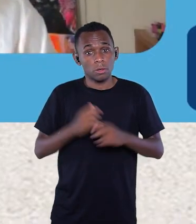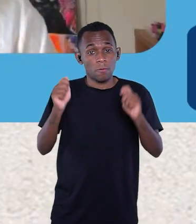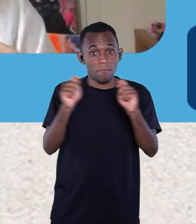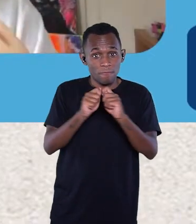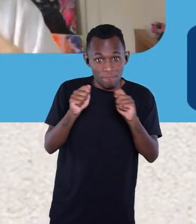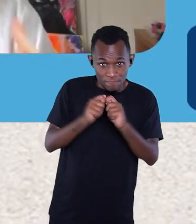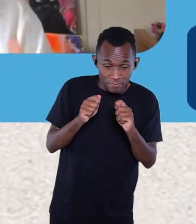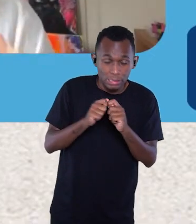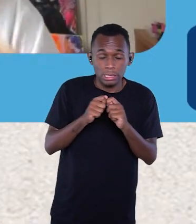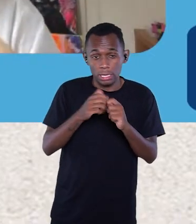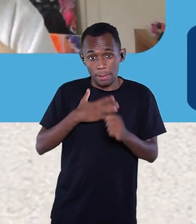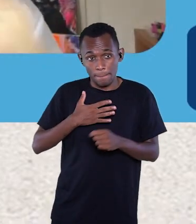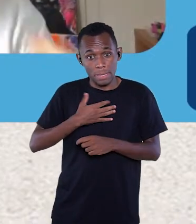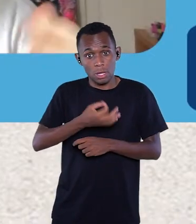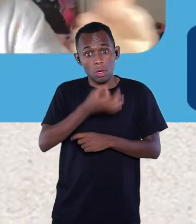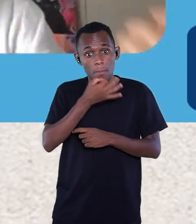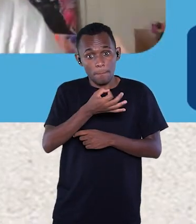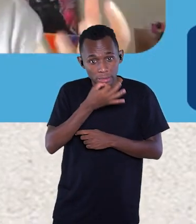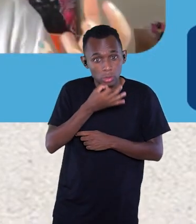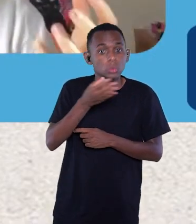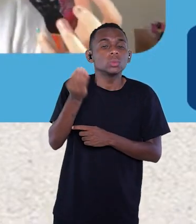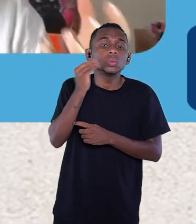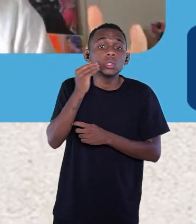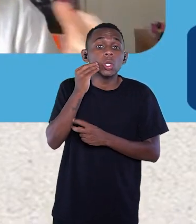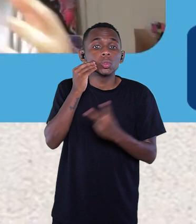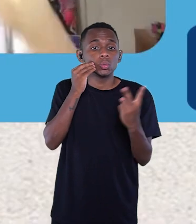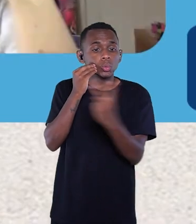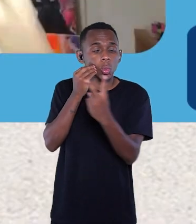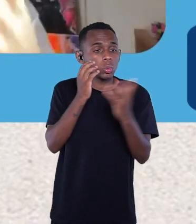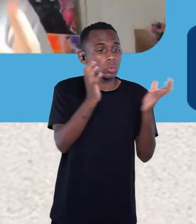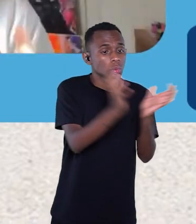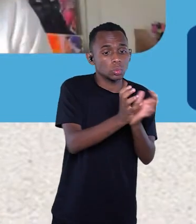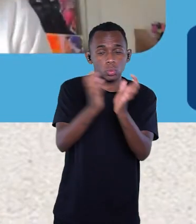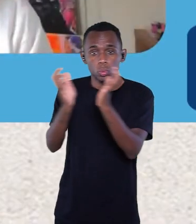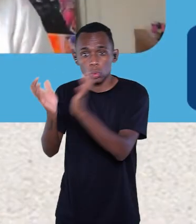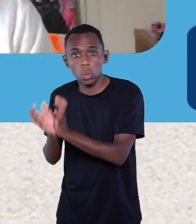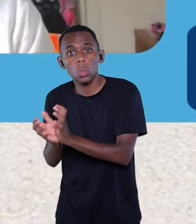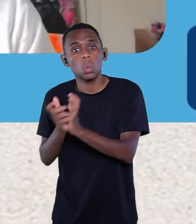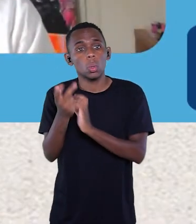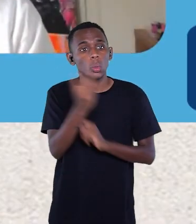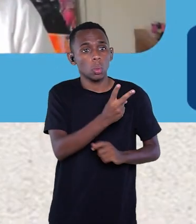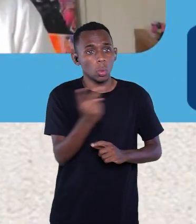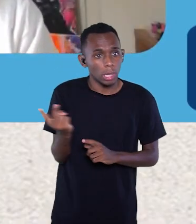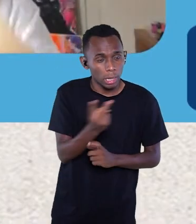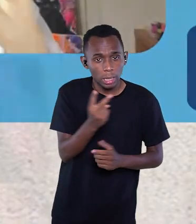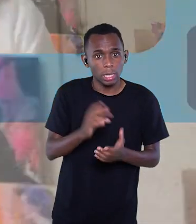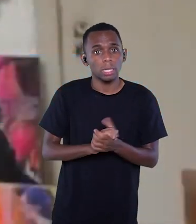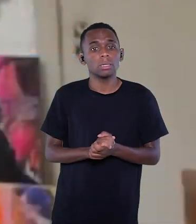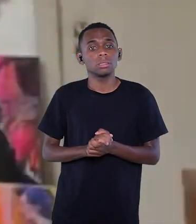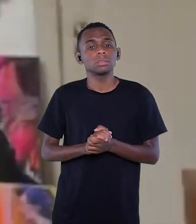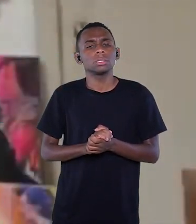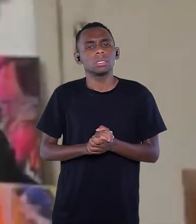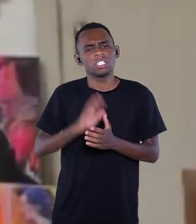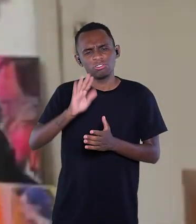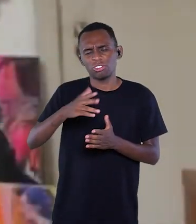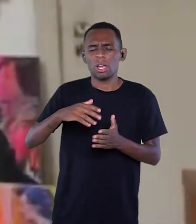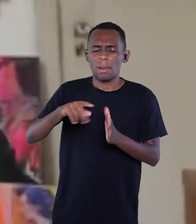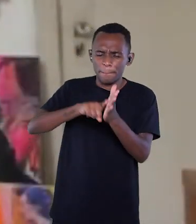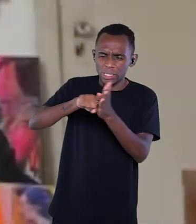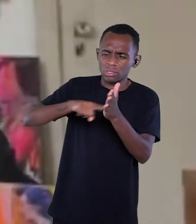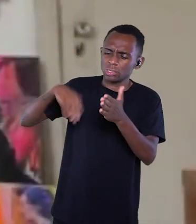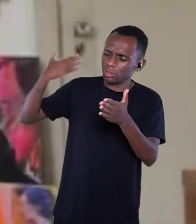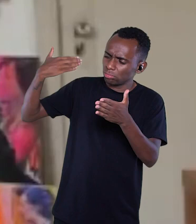fazendo de fato, na minha opinião, assim, um teste desses dois lugares, né? Existe a pesquisa tradicional, mais